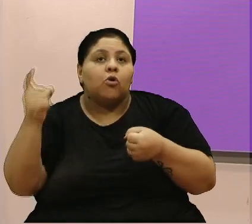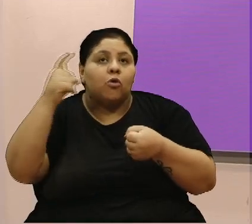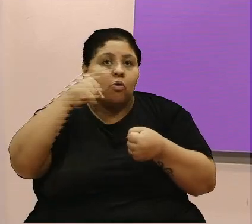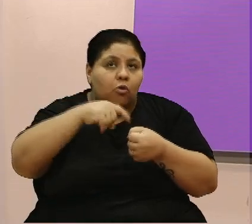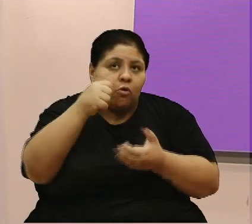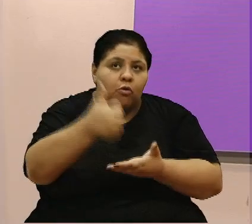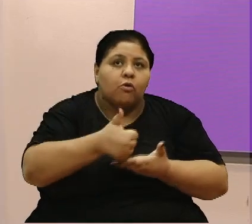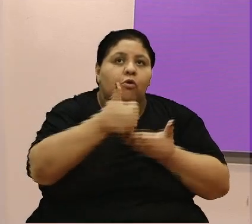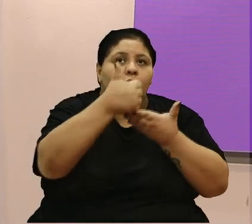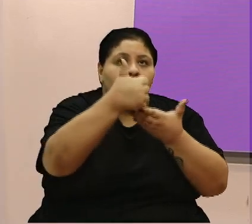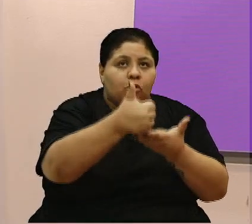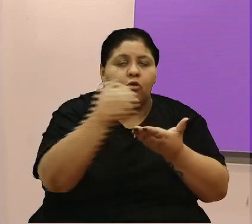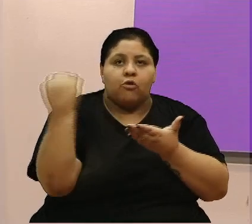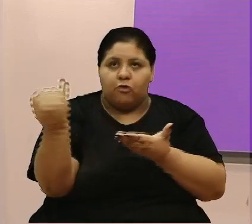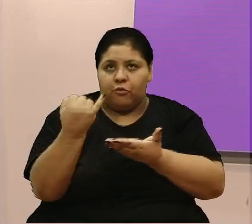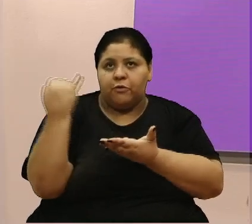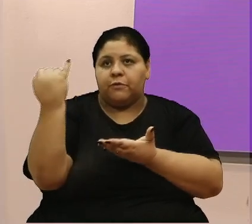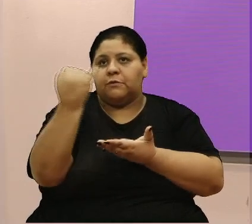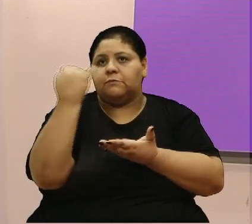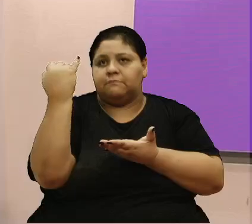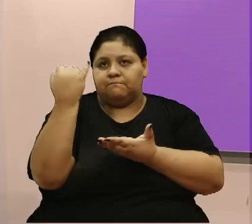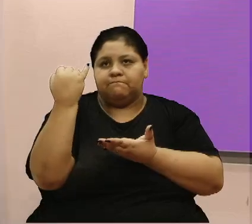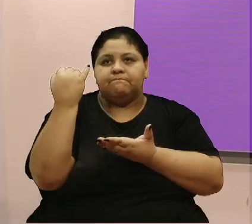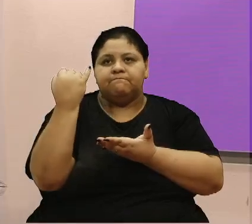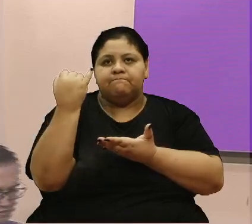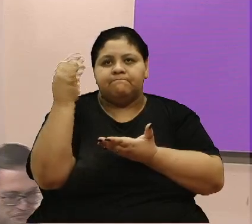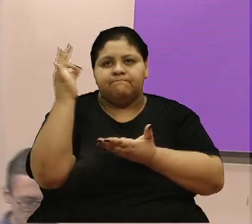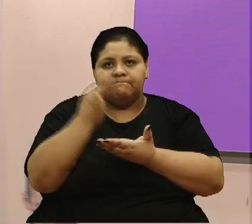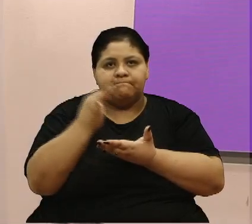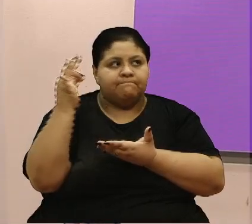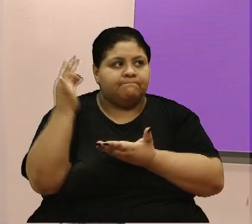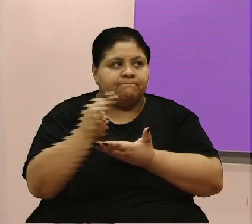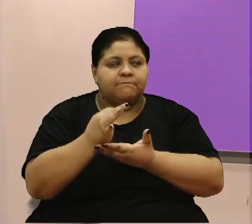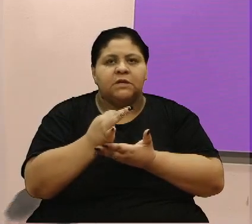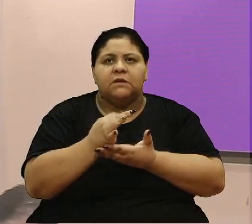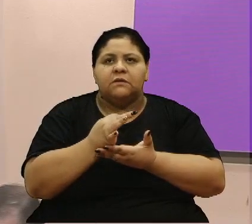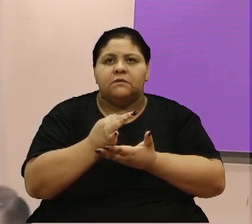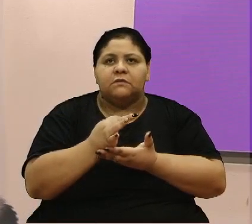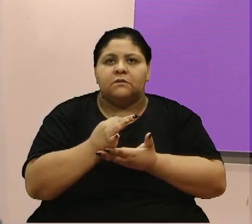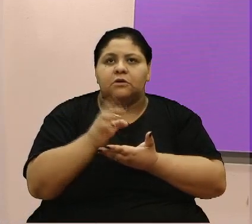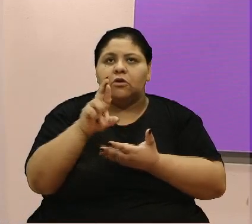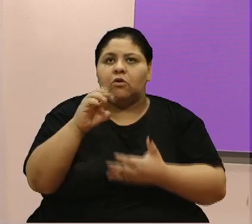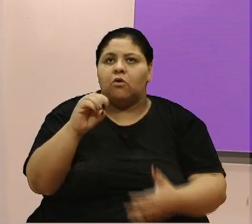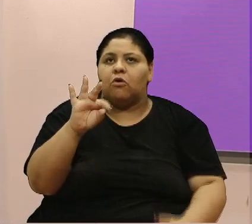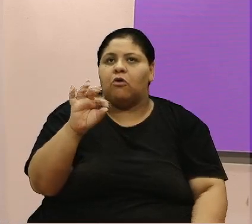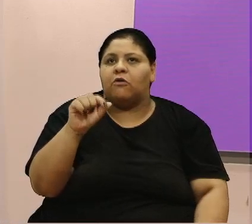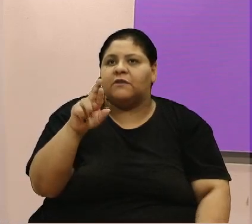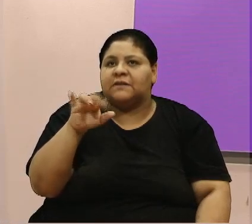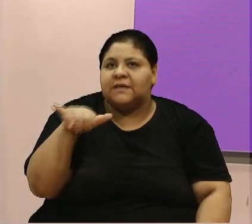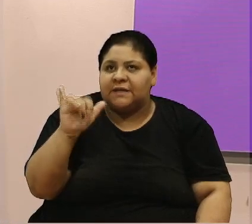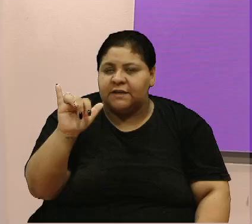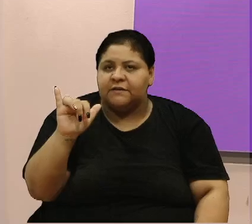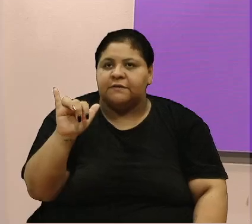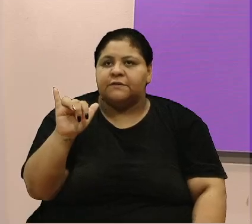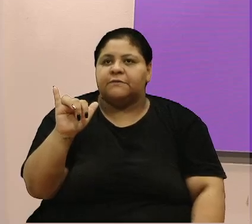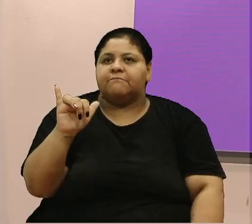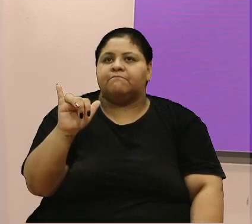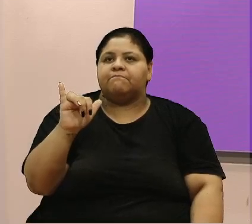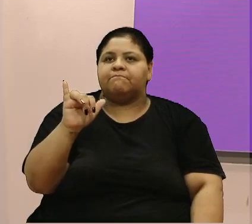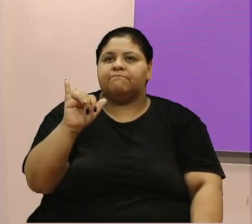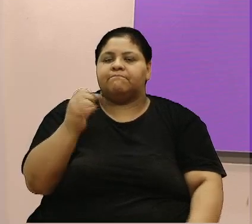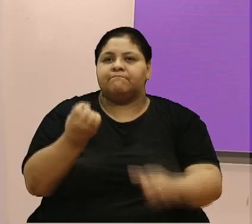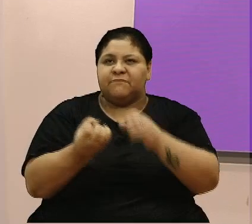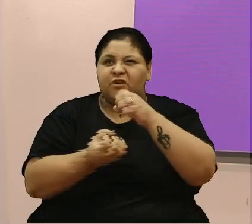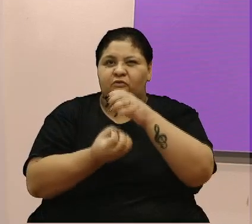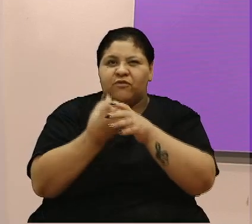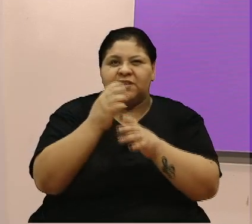apoio importantíssimo, essencial do Rotary. E a Fundação